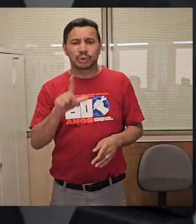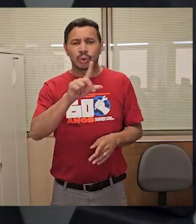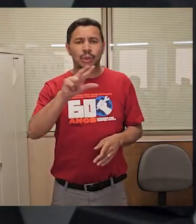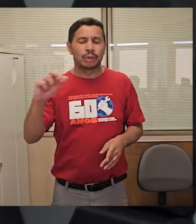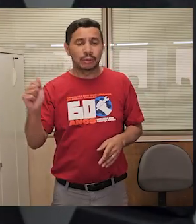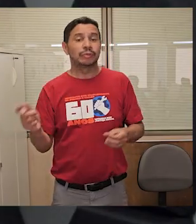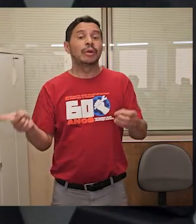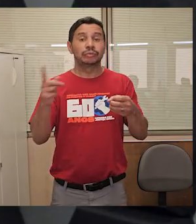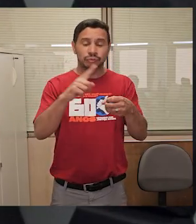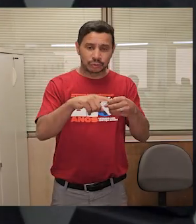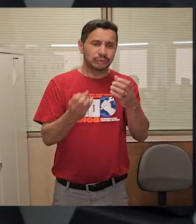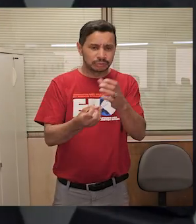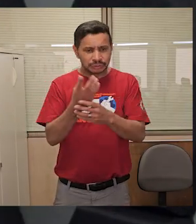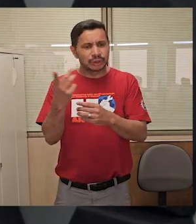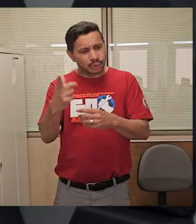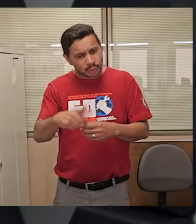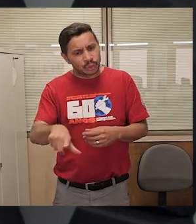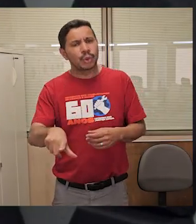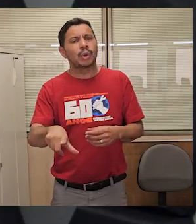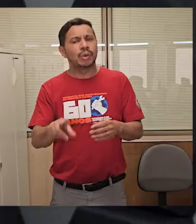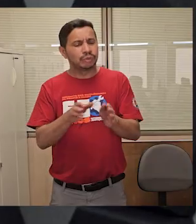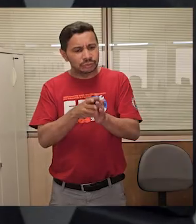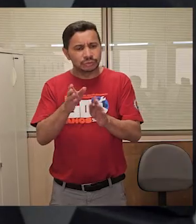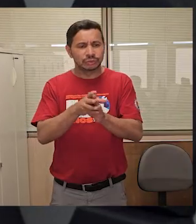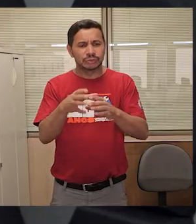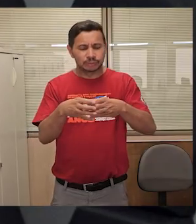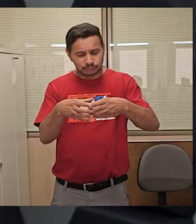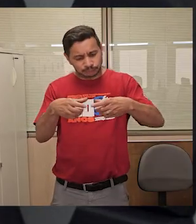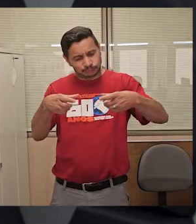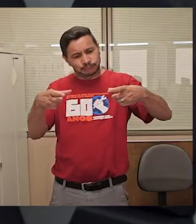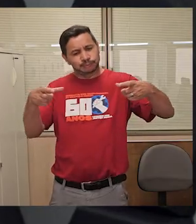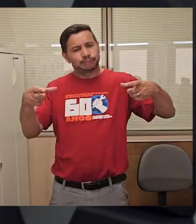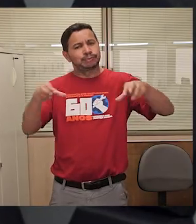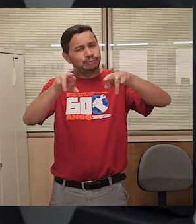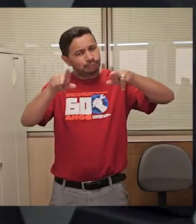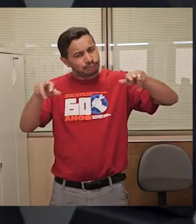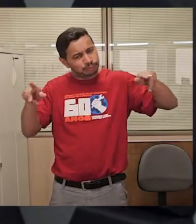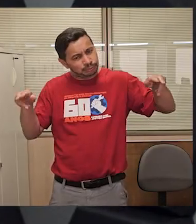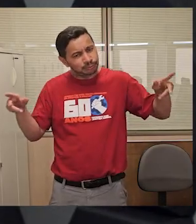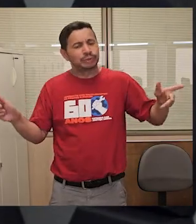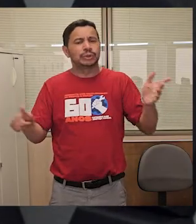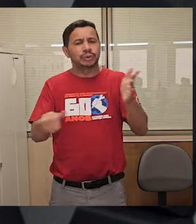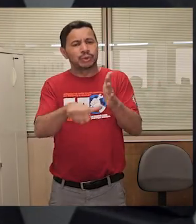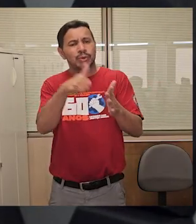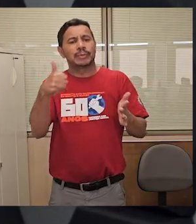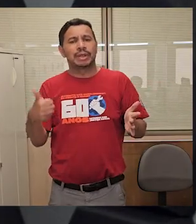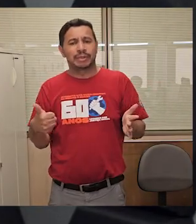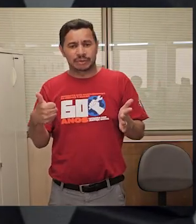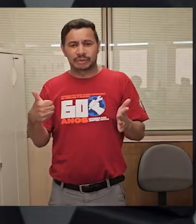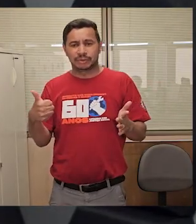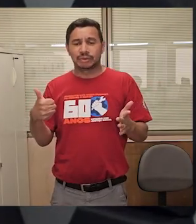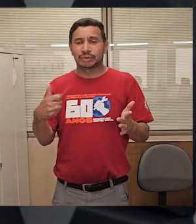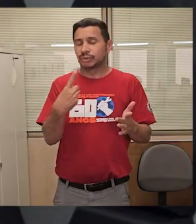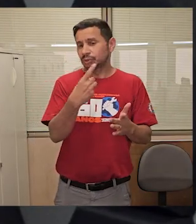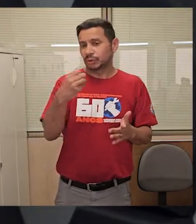retomar esse conselho, dessa vez muito mais amplo, muito mais plural do que foi o primeiro. Né? O primeiro eram